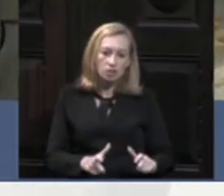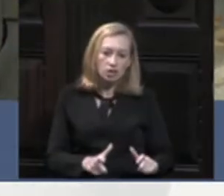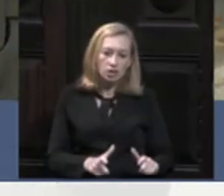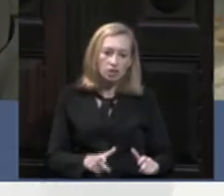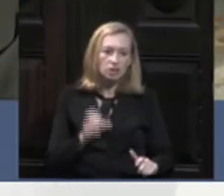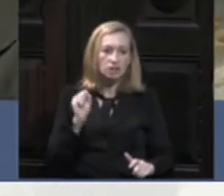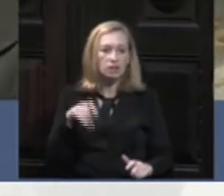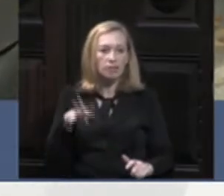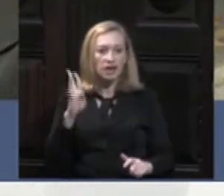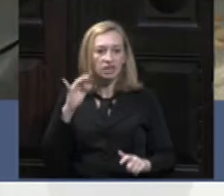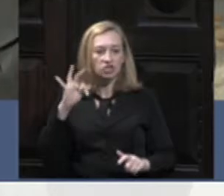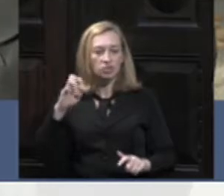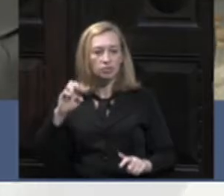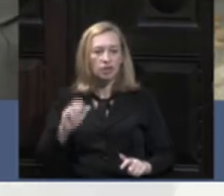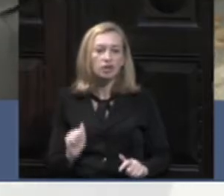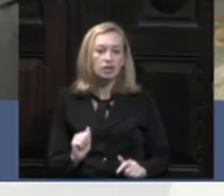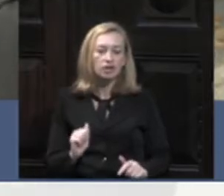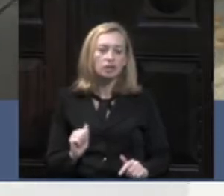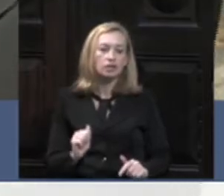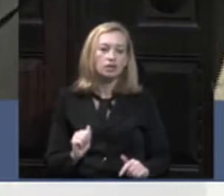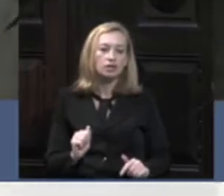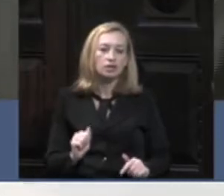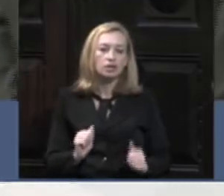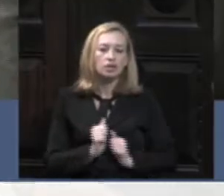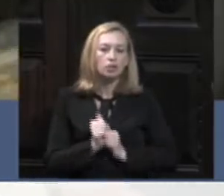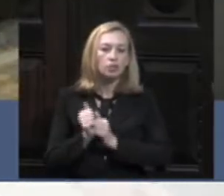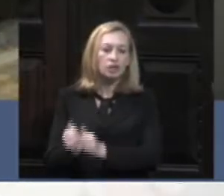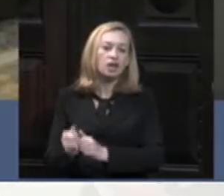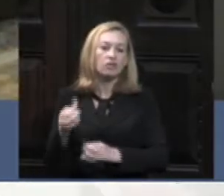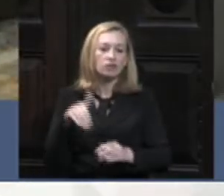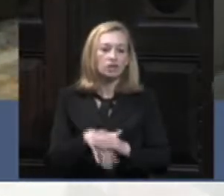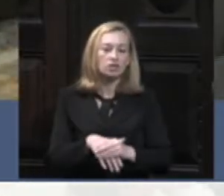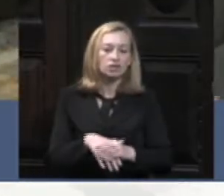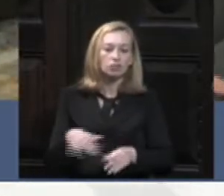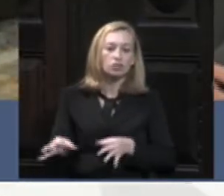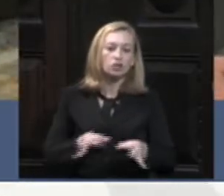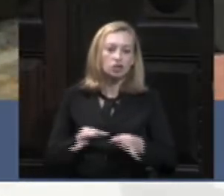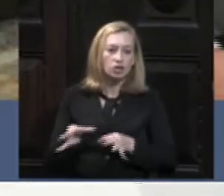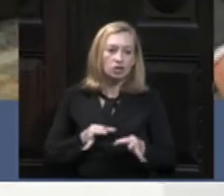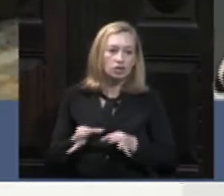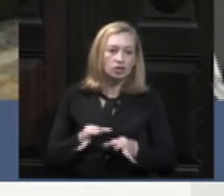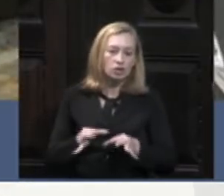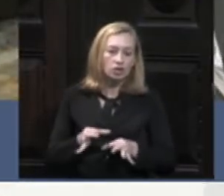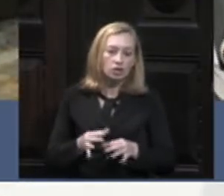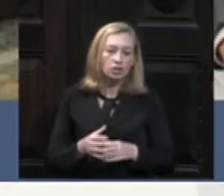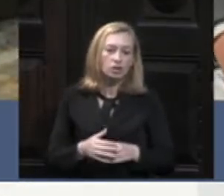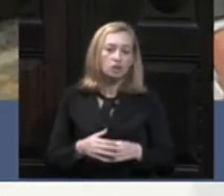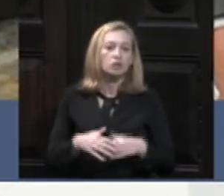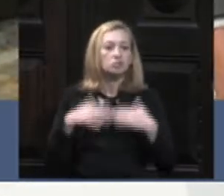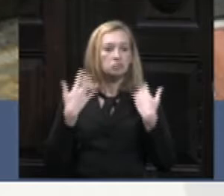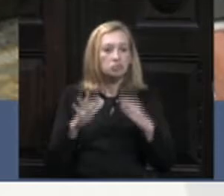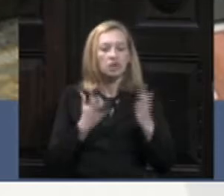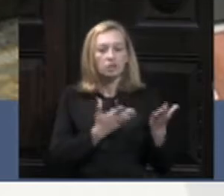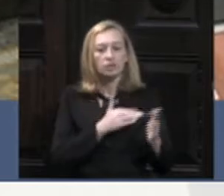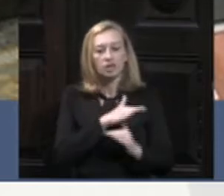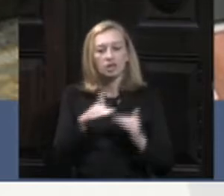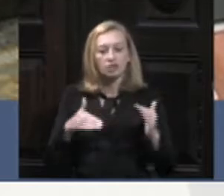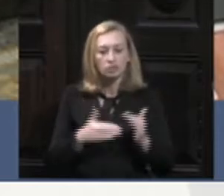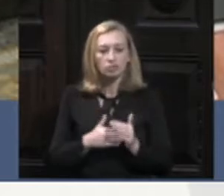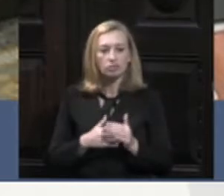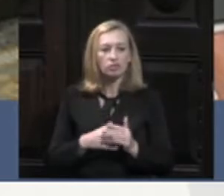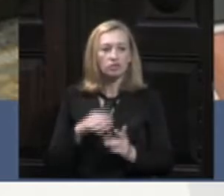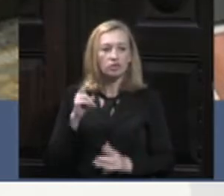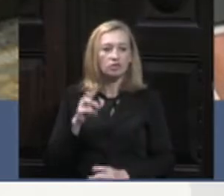de Sambaetiba, acompanhar a votação desse projeto. Eu faço uma saudação a todos nas pessoas do